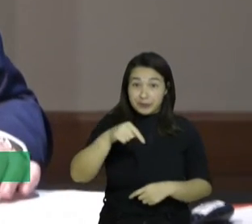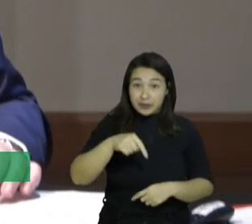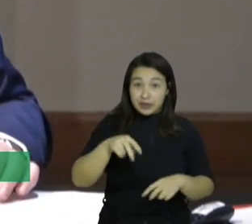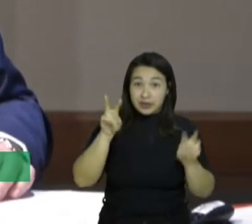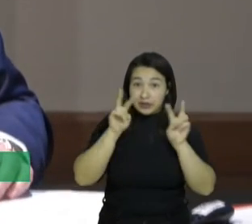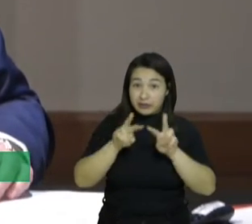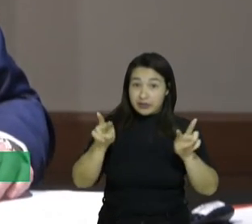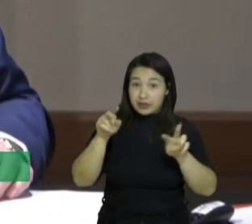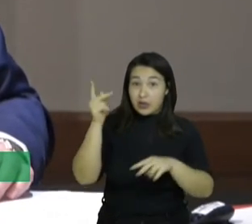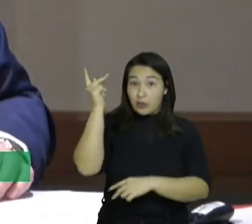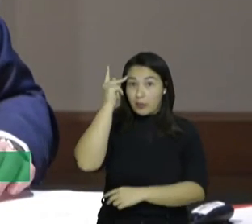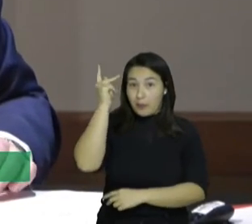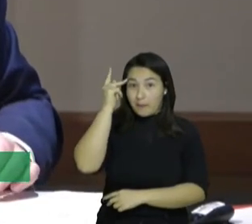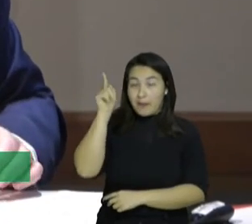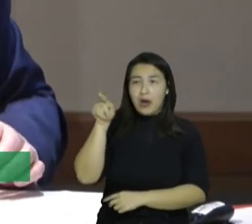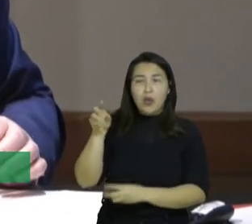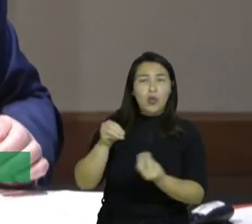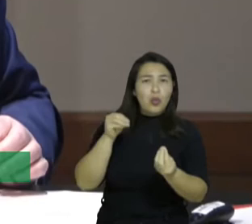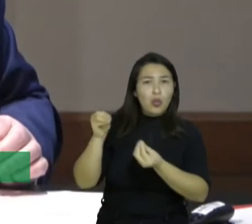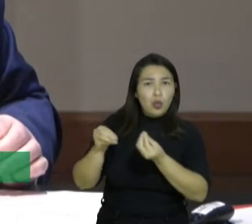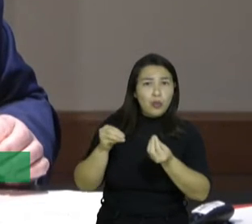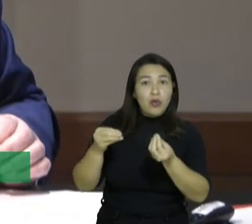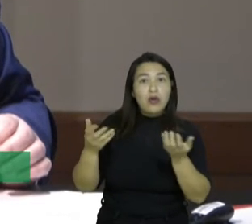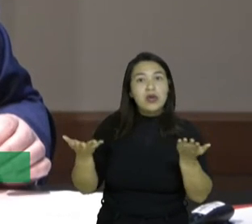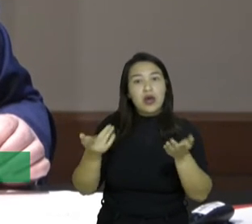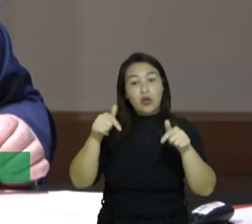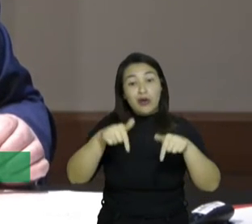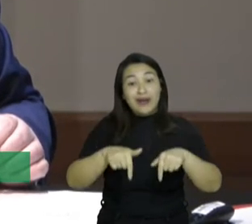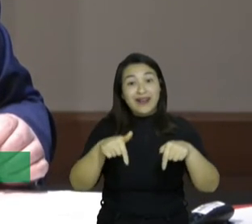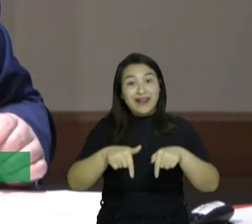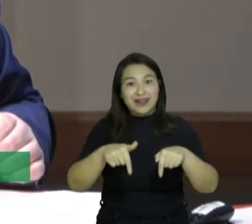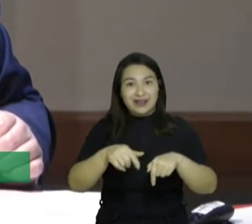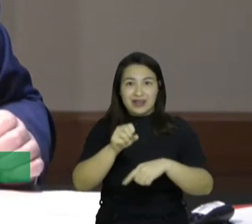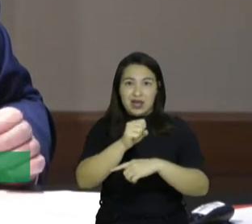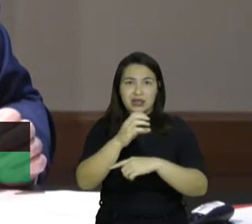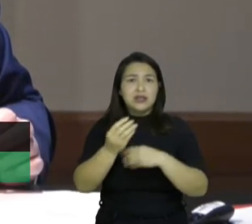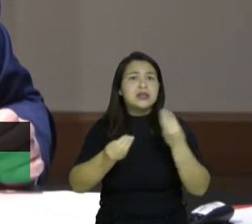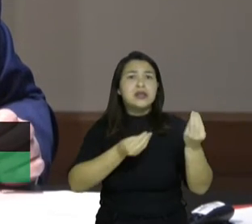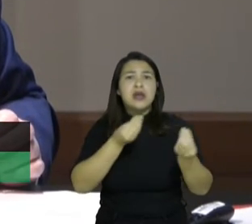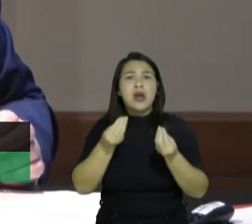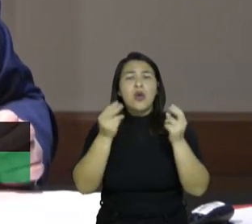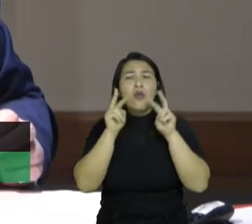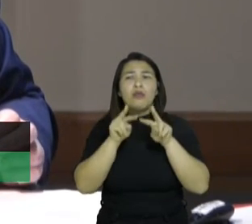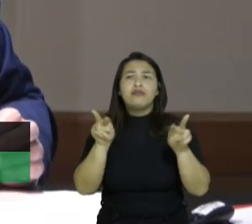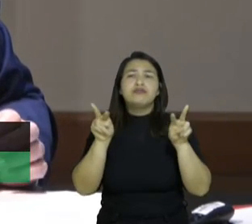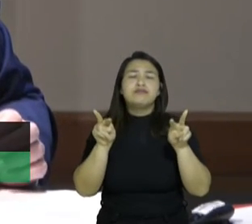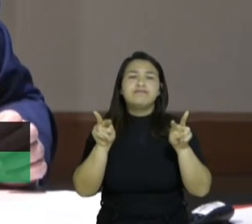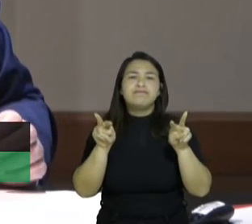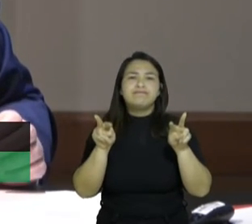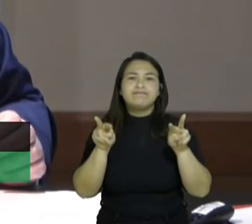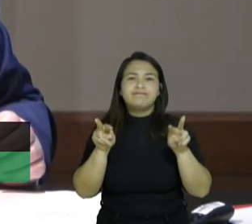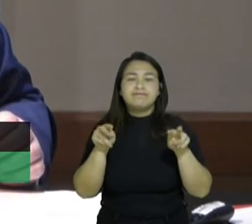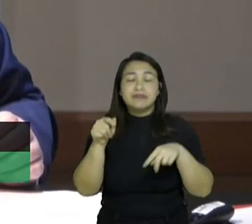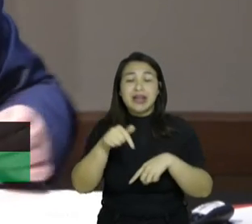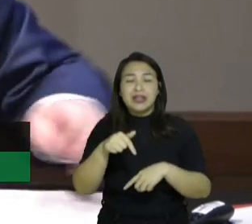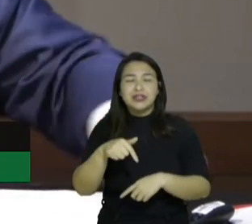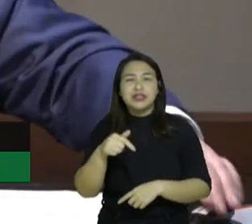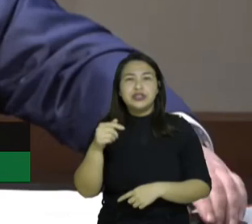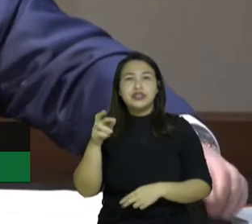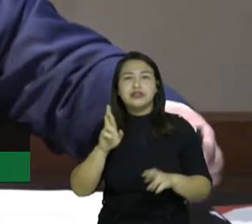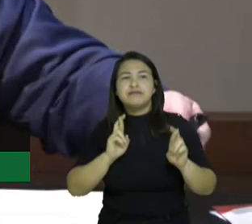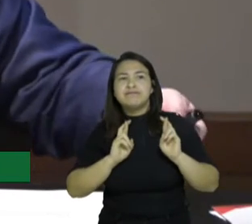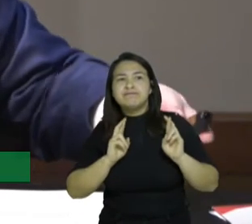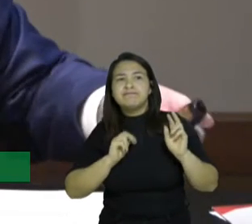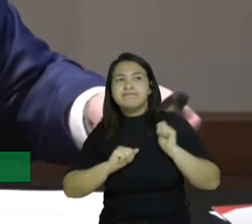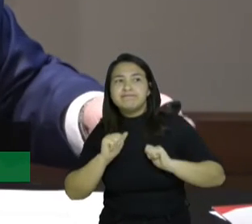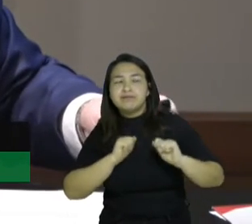Estado de São Paulo e eu quero trazer aqui né a nossa a nossa colaboração trazer para vocês Qual é a a perspectiva do do